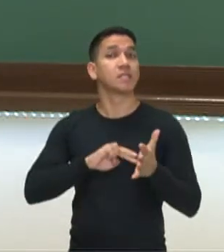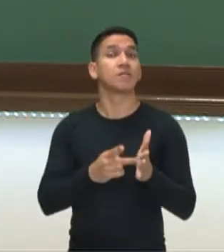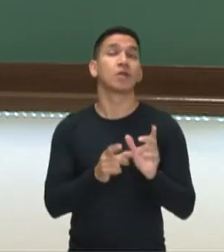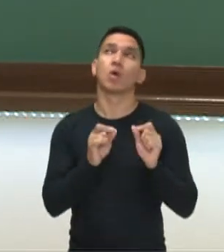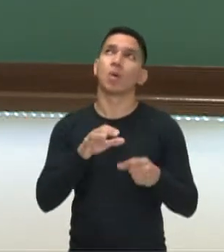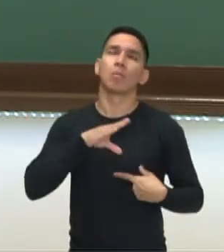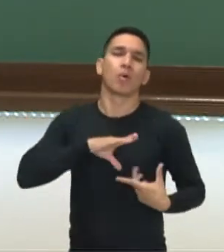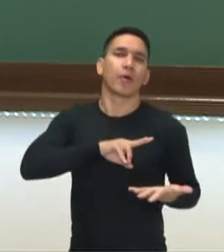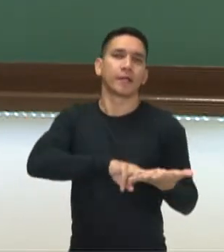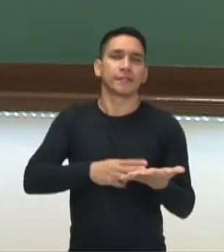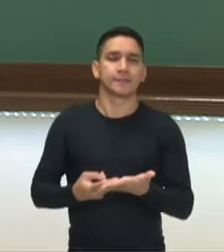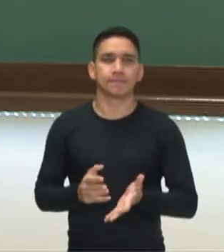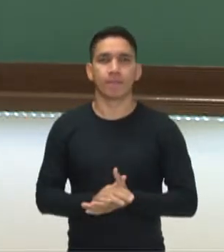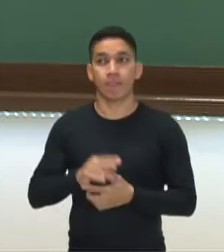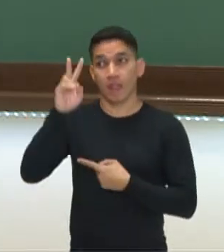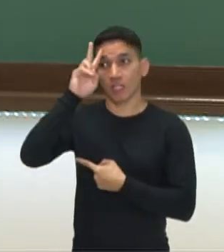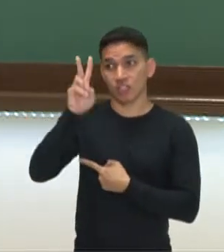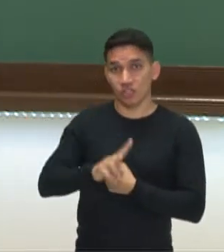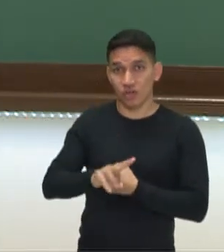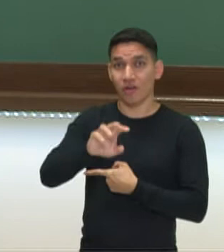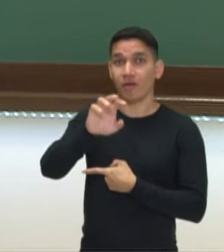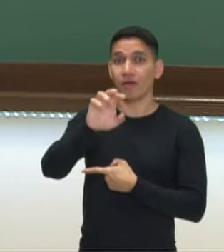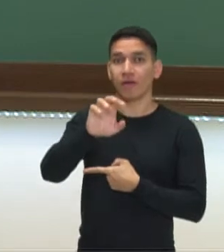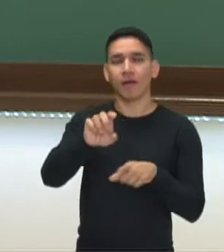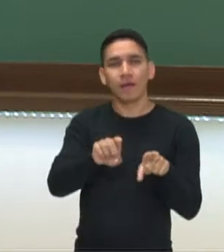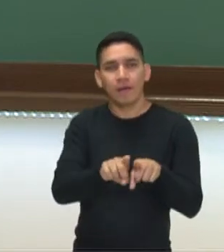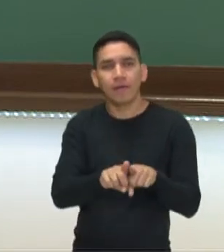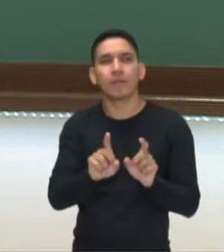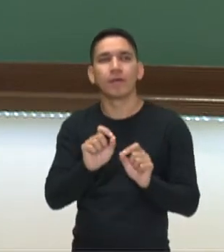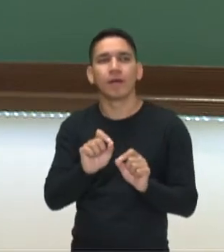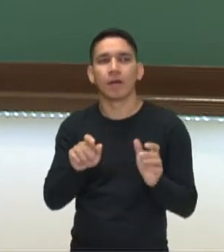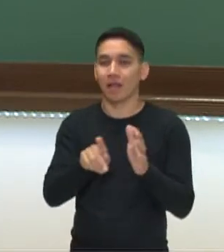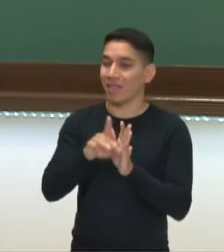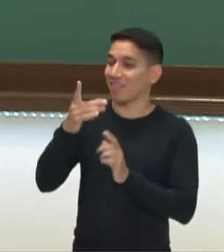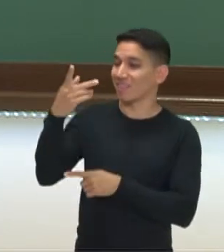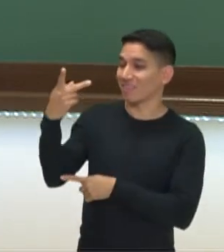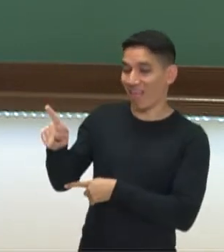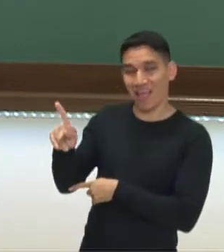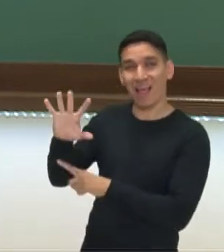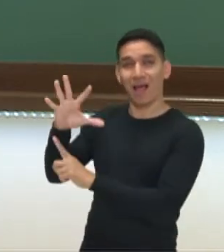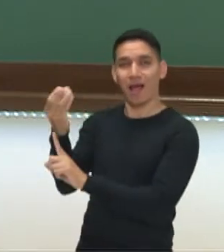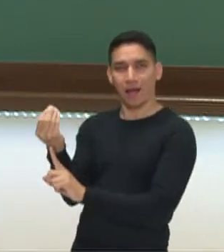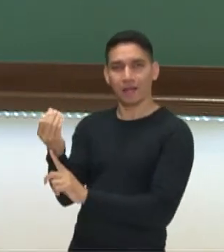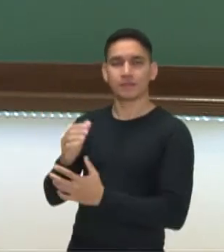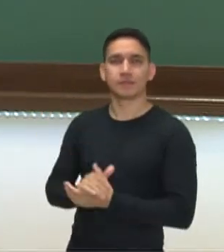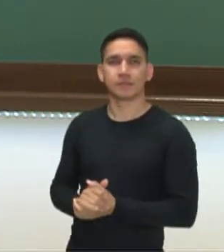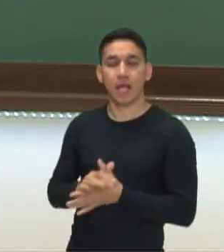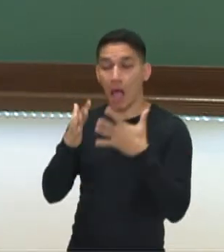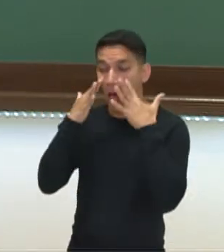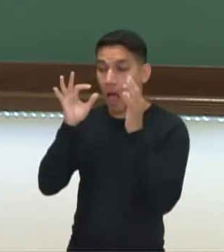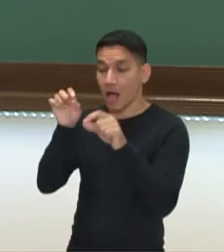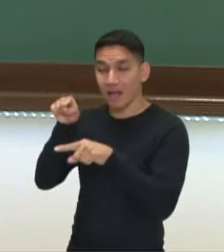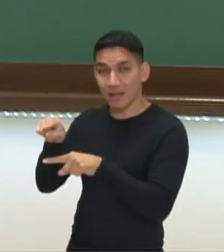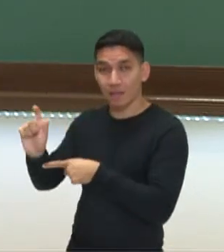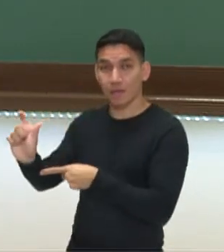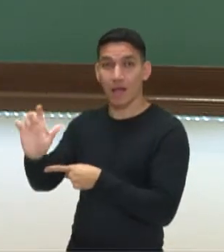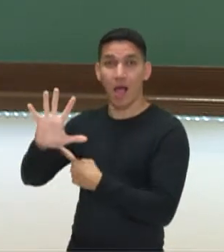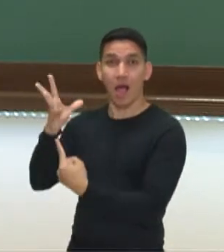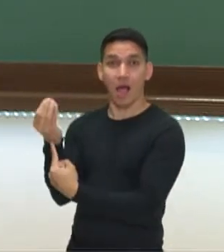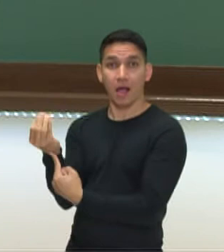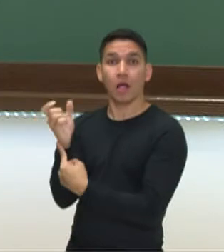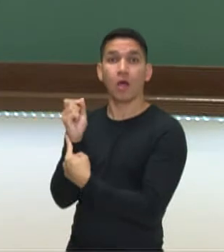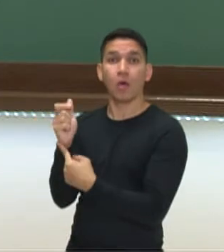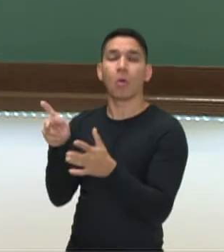em português, né? História, né, da arte. Atentando-se para a palavra arte, que